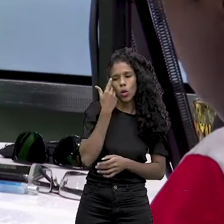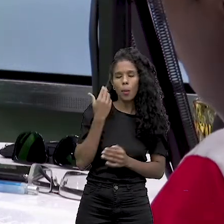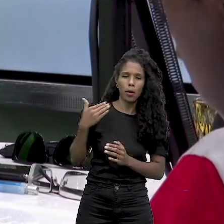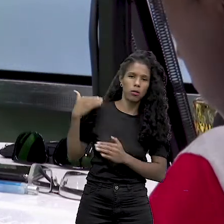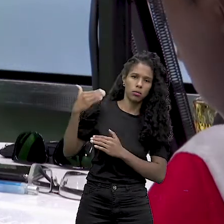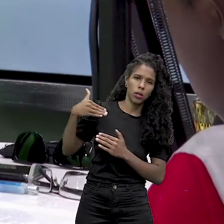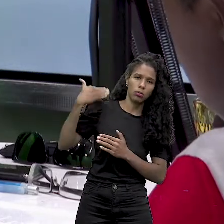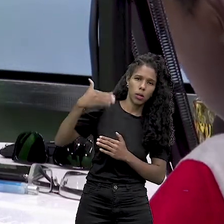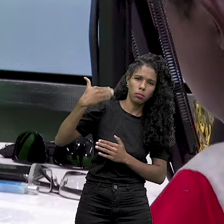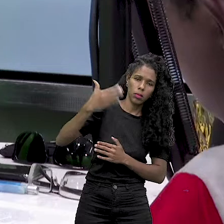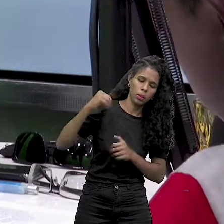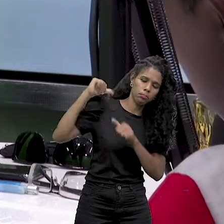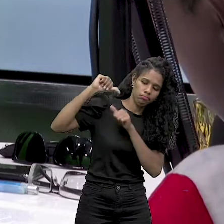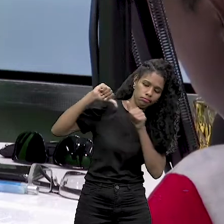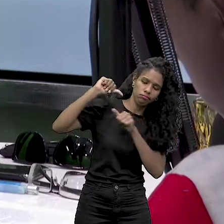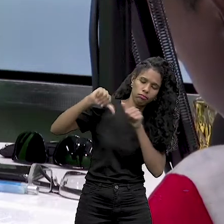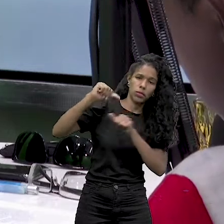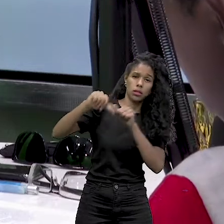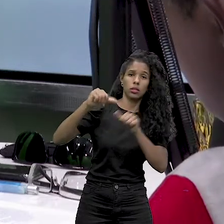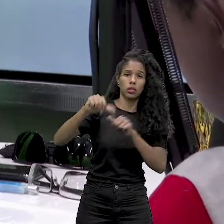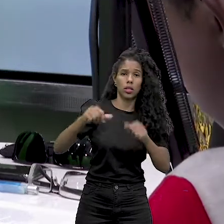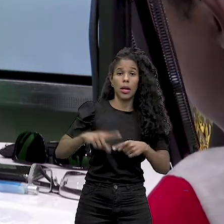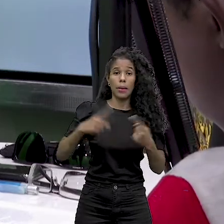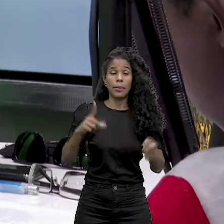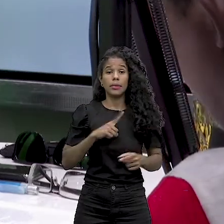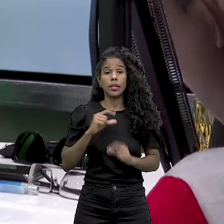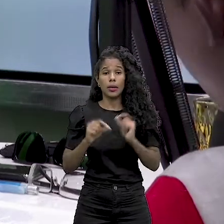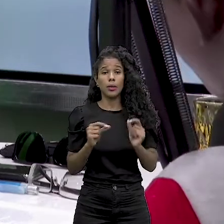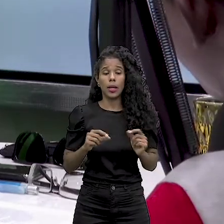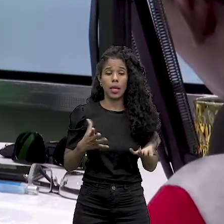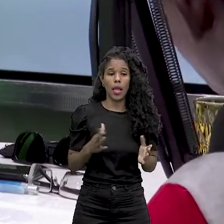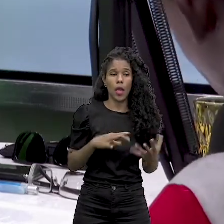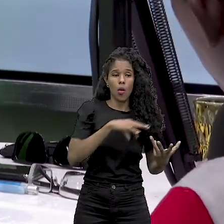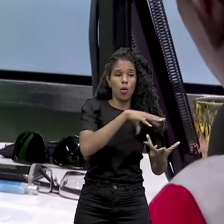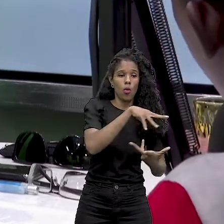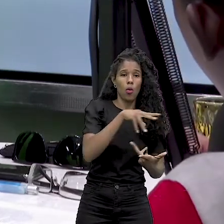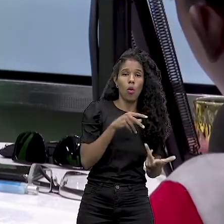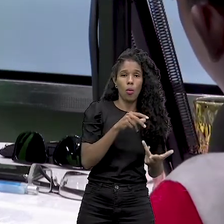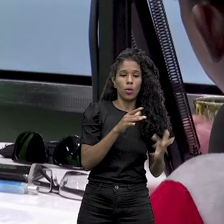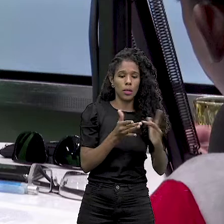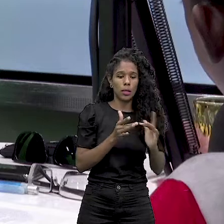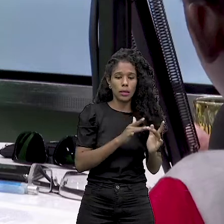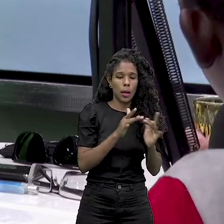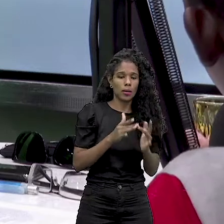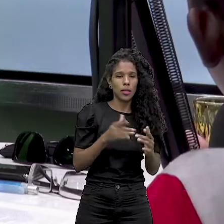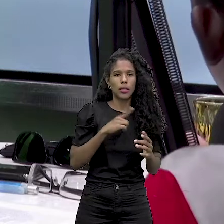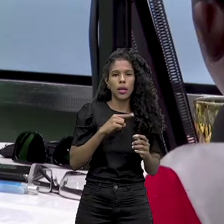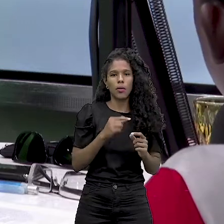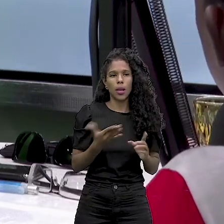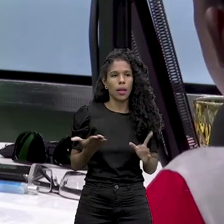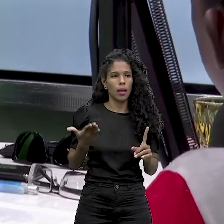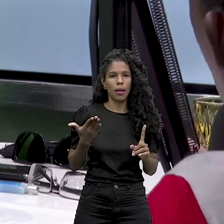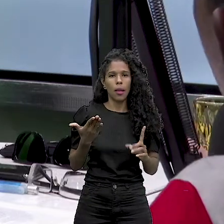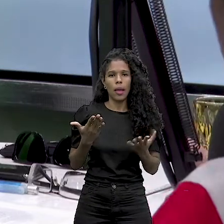porque quando eu preciso de transportar com caminhão uma mercadoria, eu tenho um caminhão